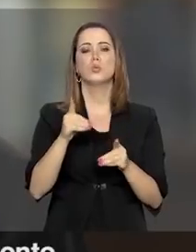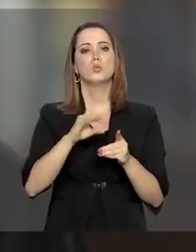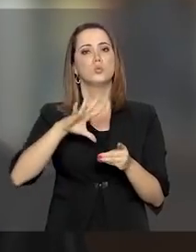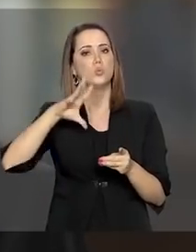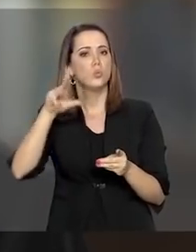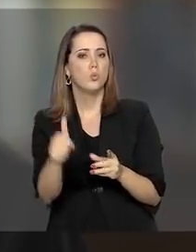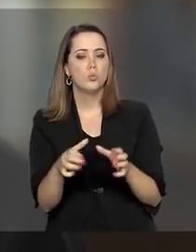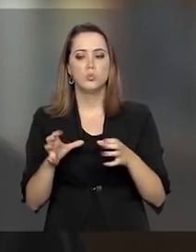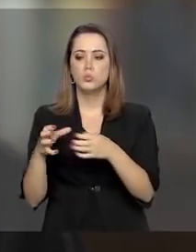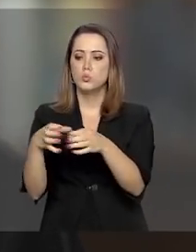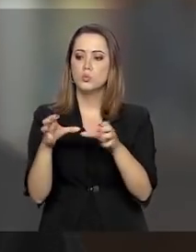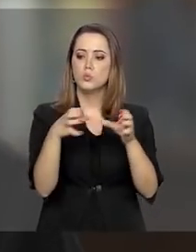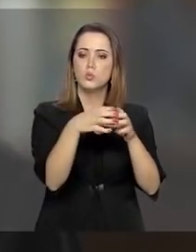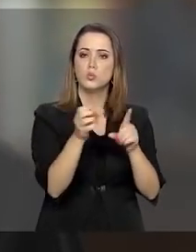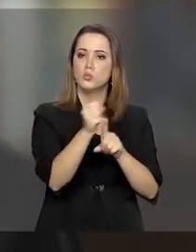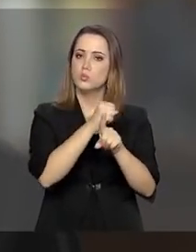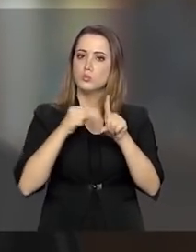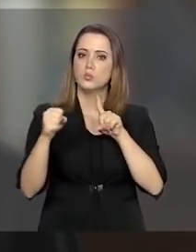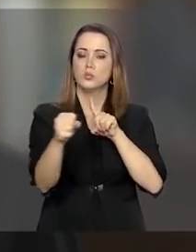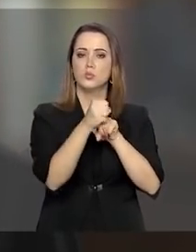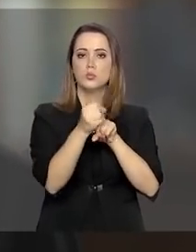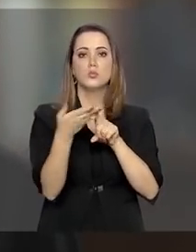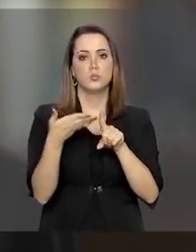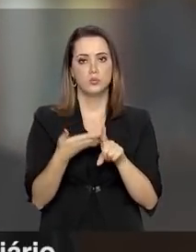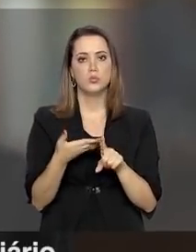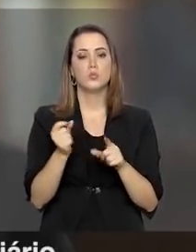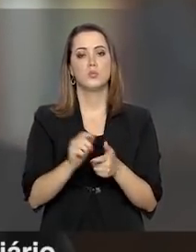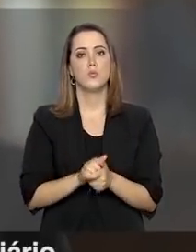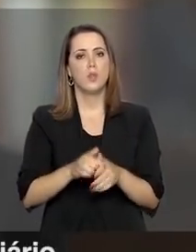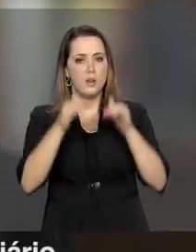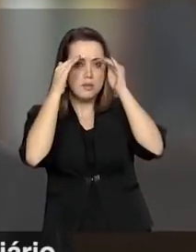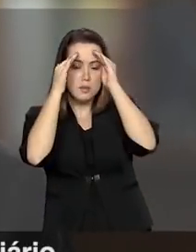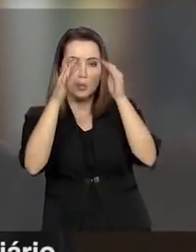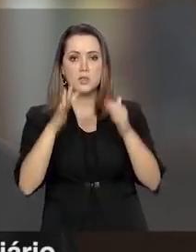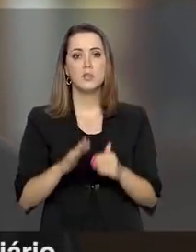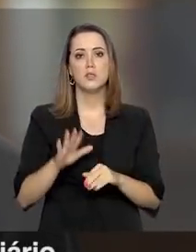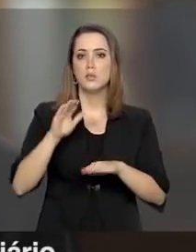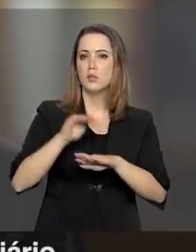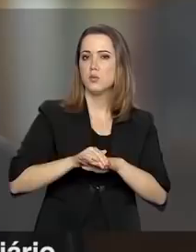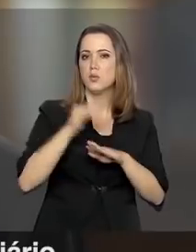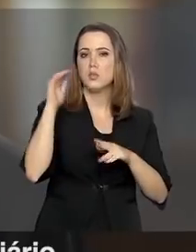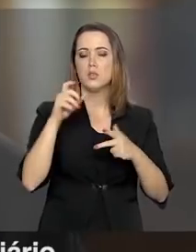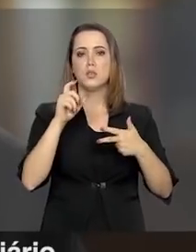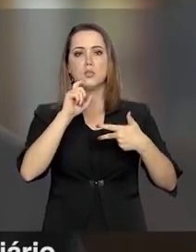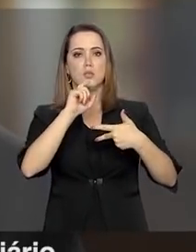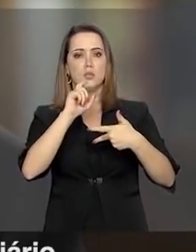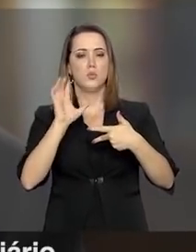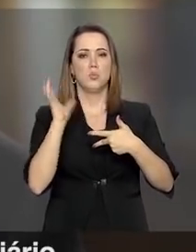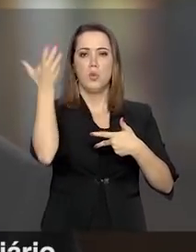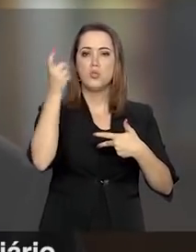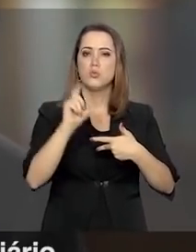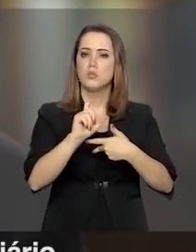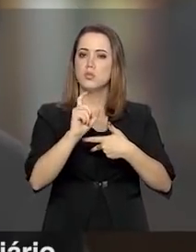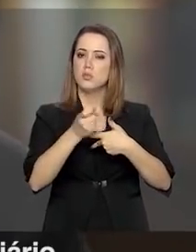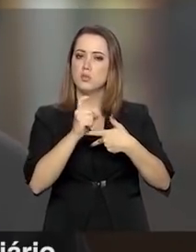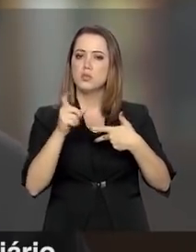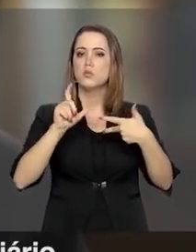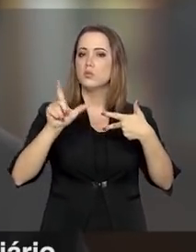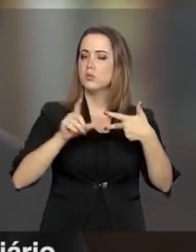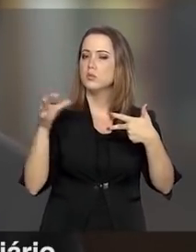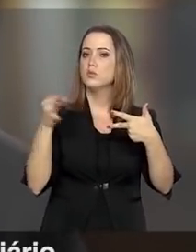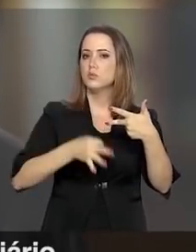com todos os setores da sociedade brasileira respeitarei a independência entre o executivo legislativo